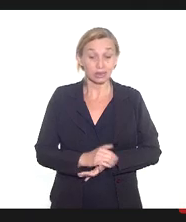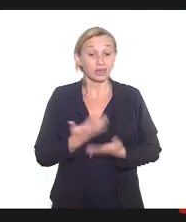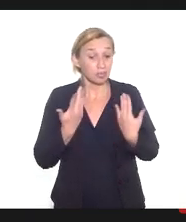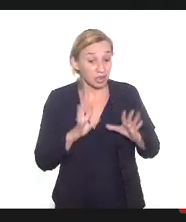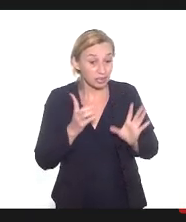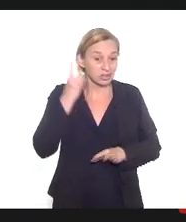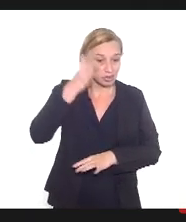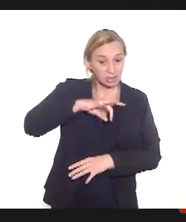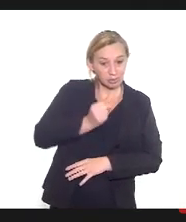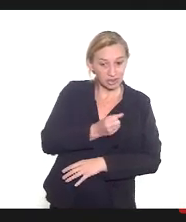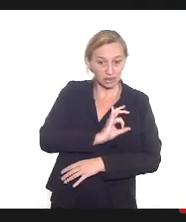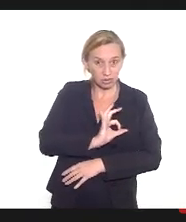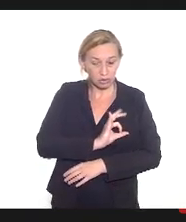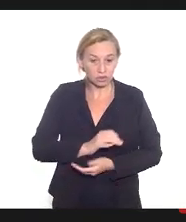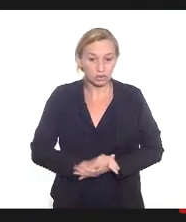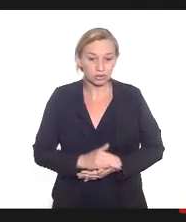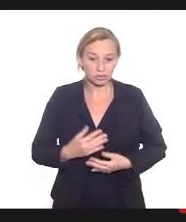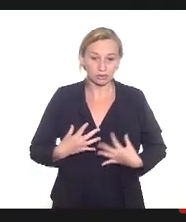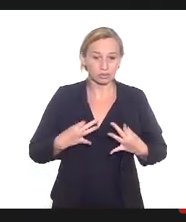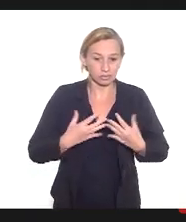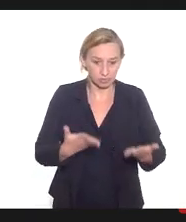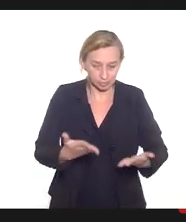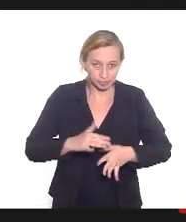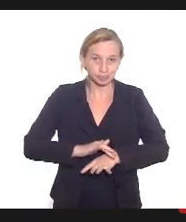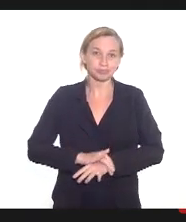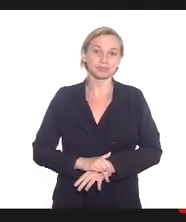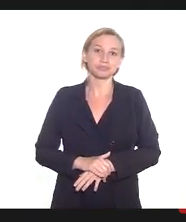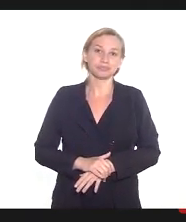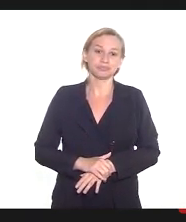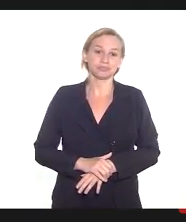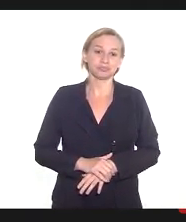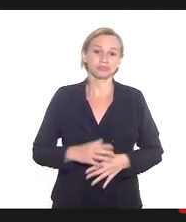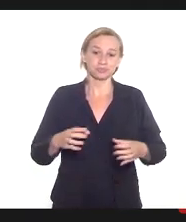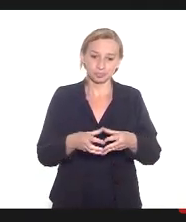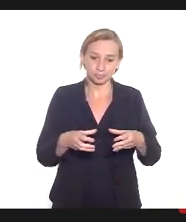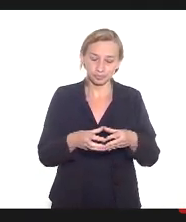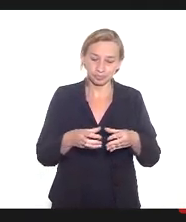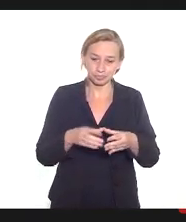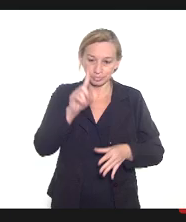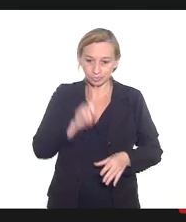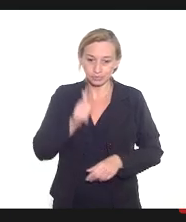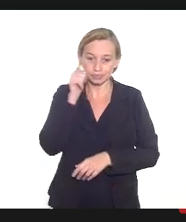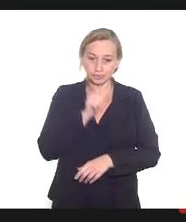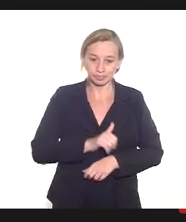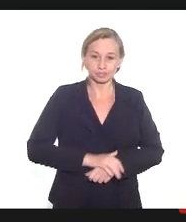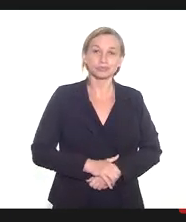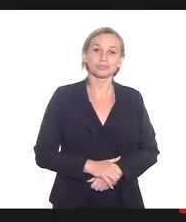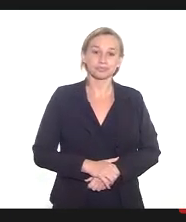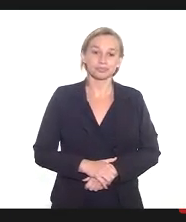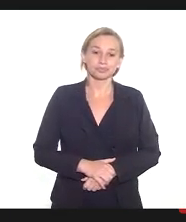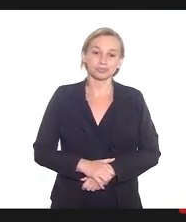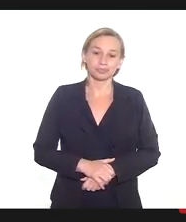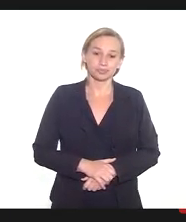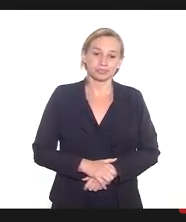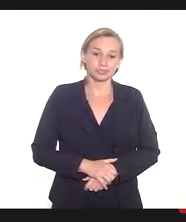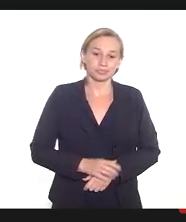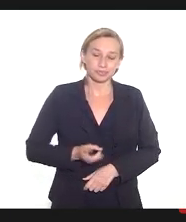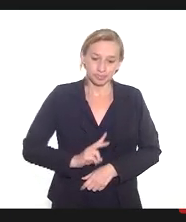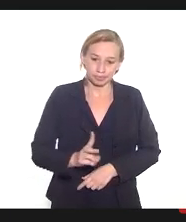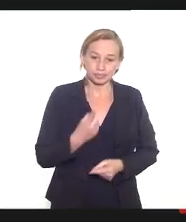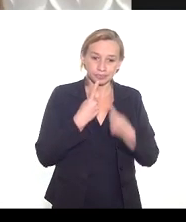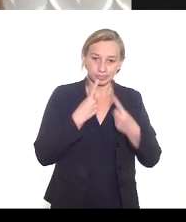Parabéns deputada Martha Rocha eu me coloca também a disposição pela comissão de defesa dos direitos da mulher a